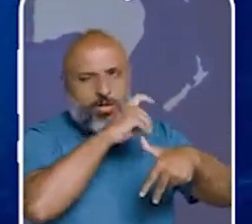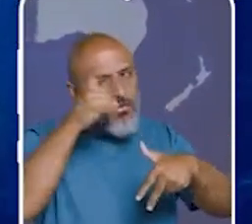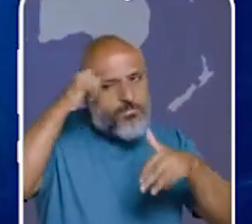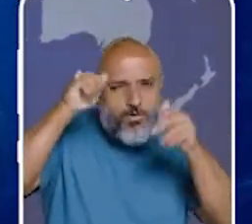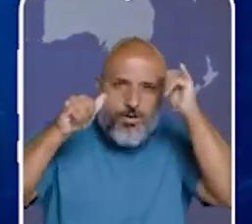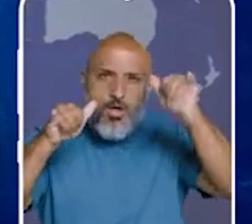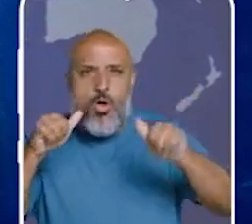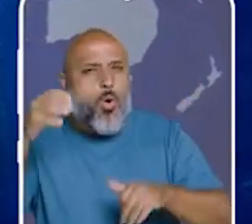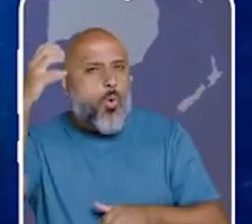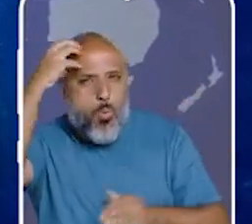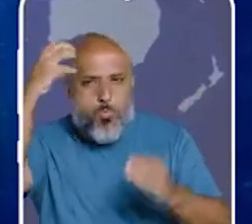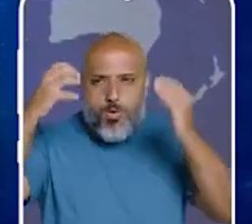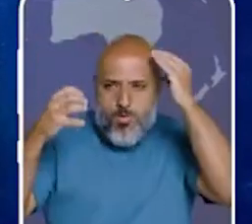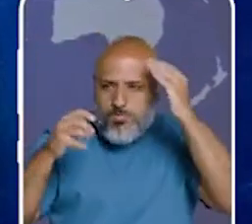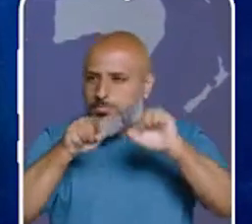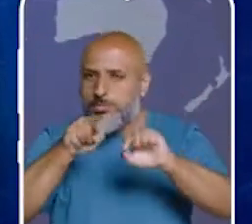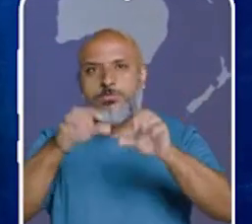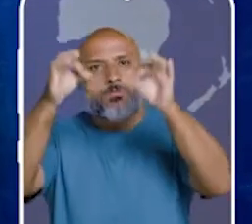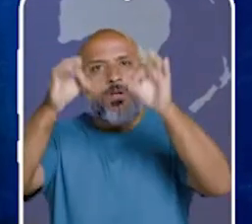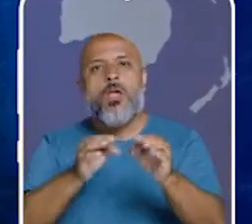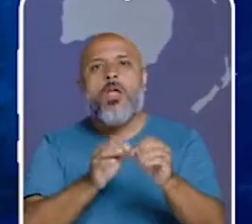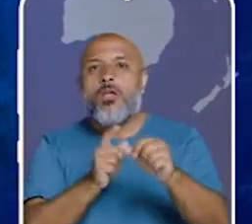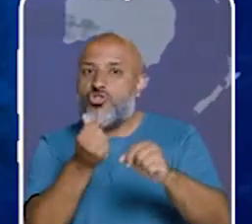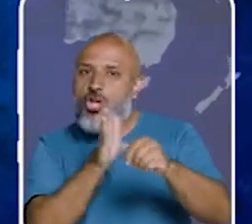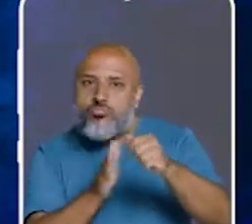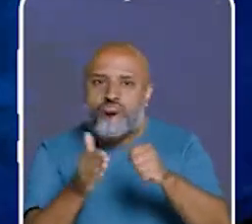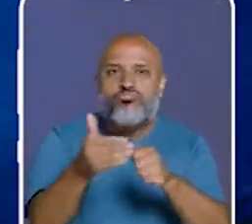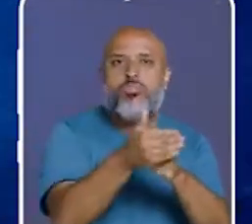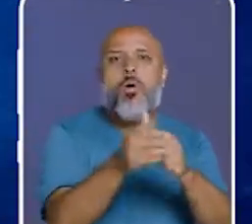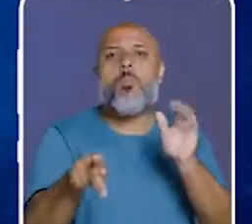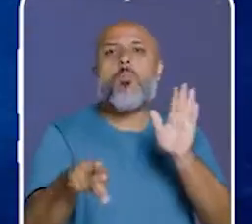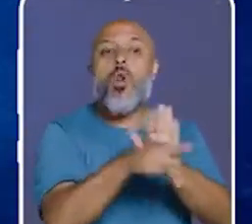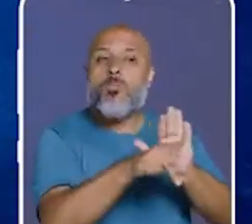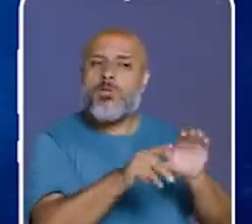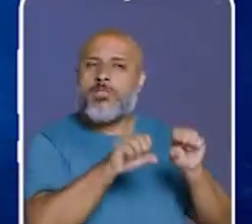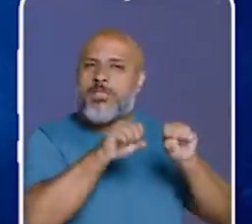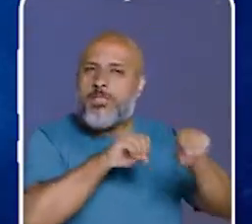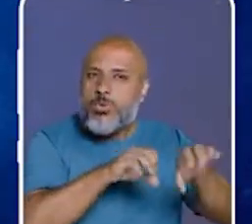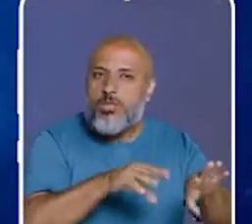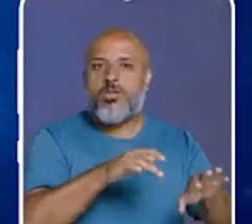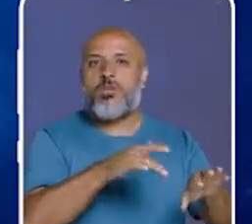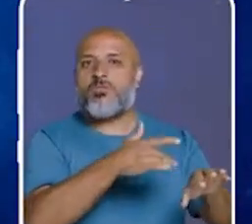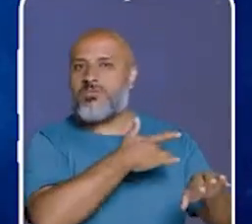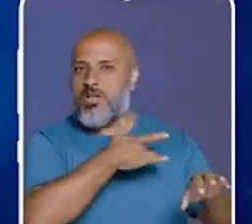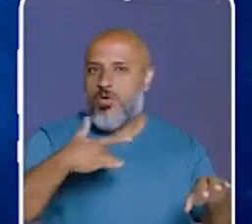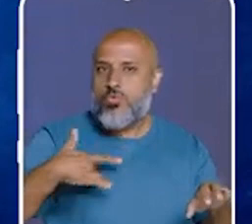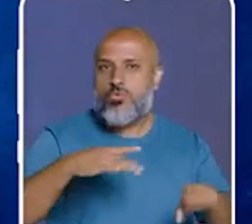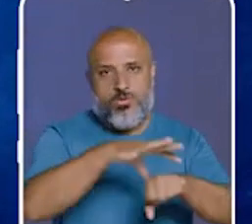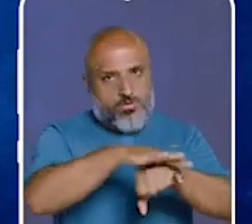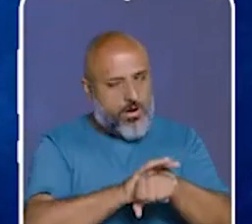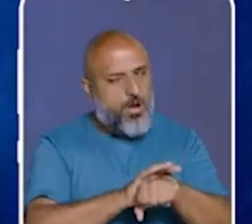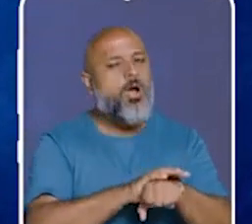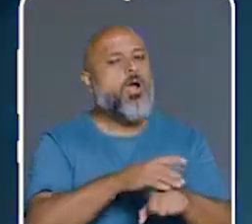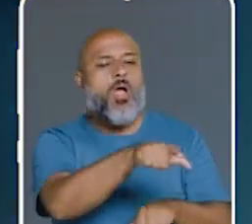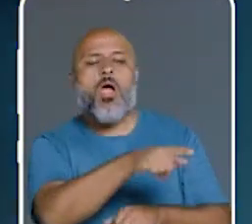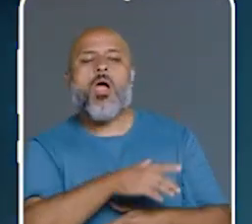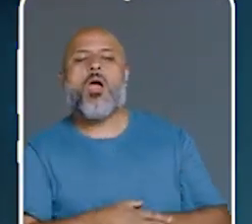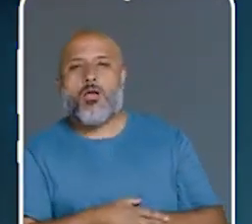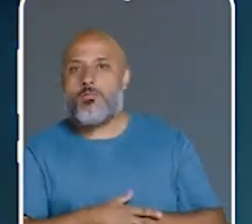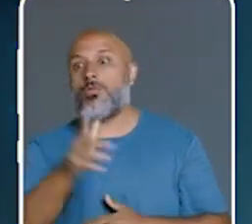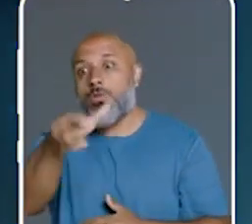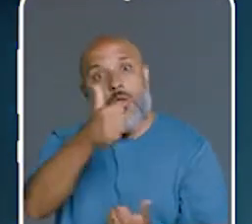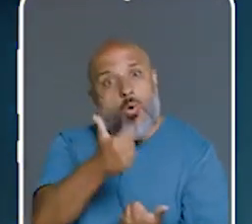seja prevenindo, seja punindo com rigor quem desvia o dinheiro que devia ir para a educação, para a saúde e para a segurança, por exemplo.